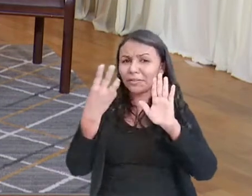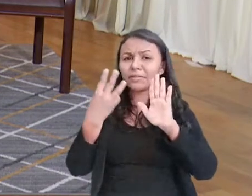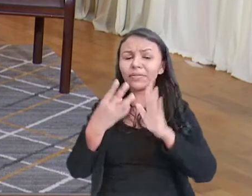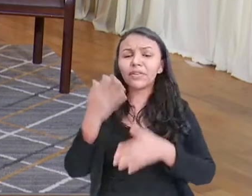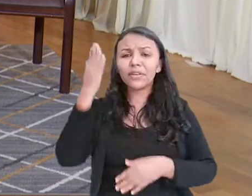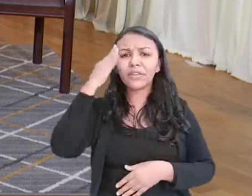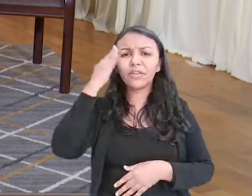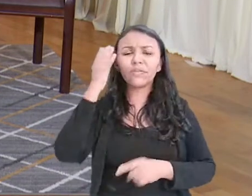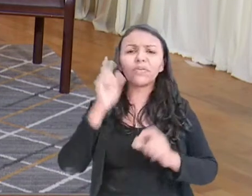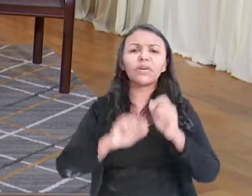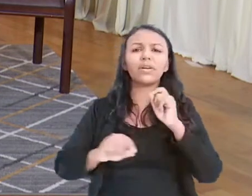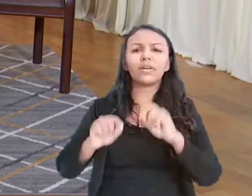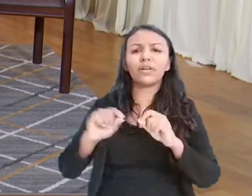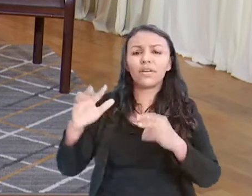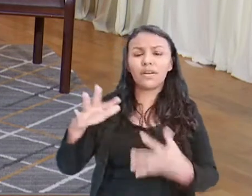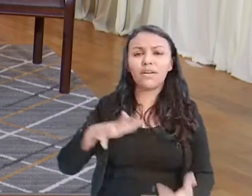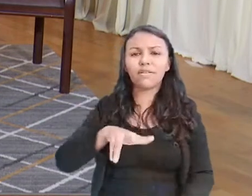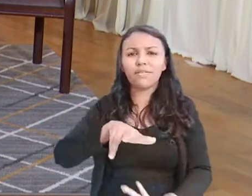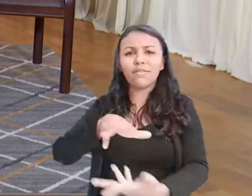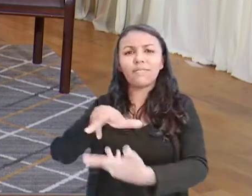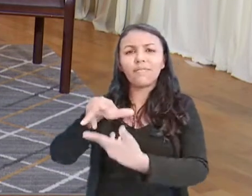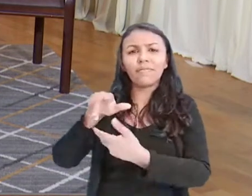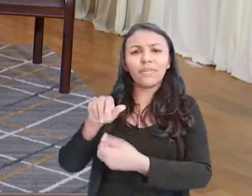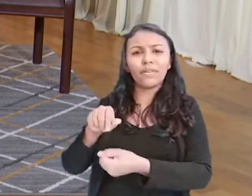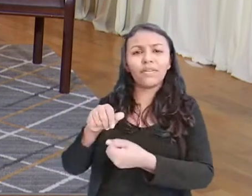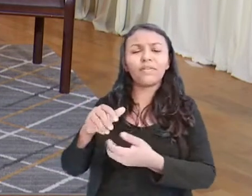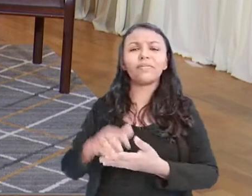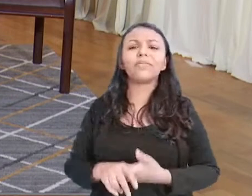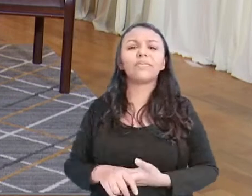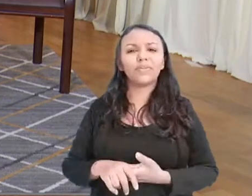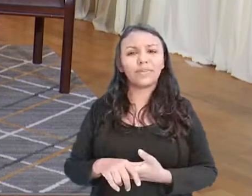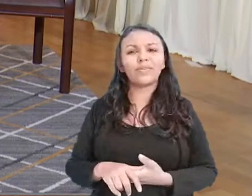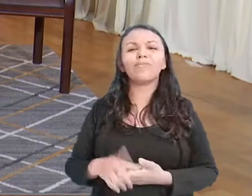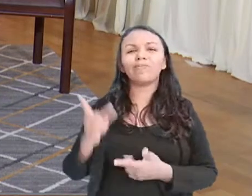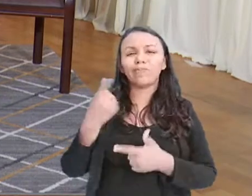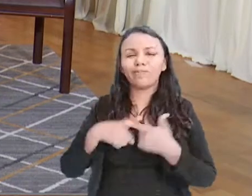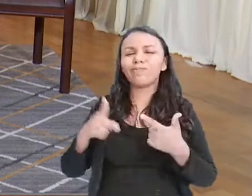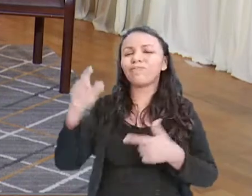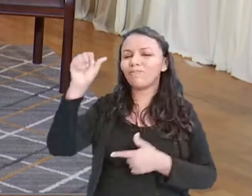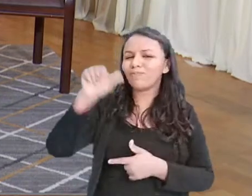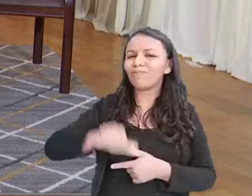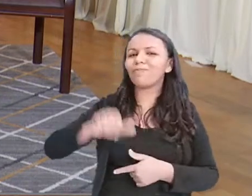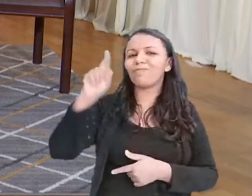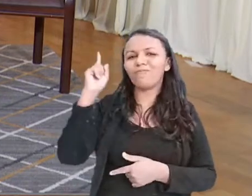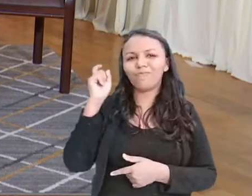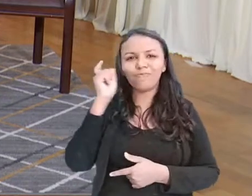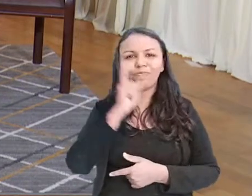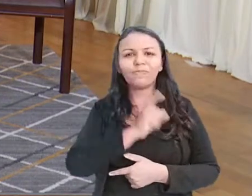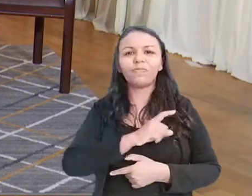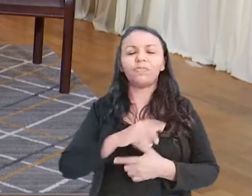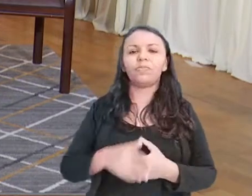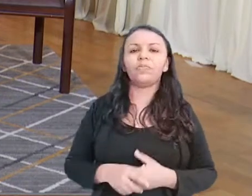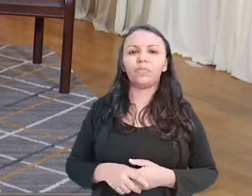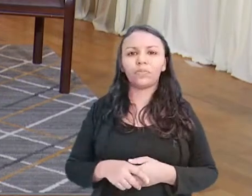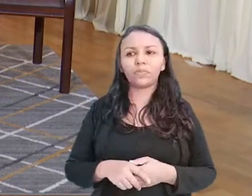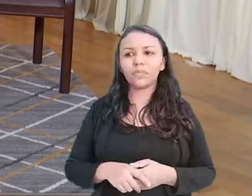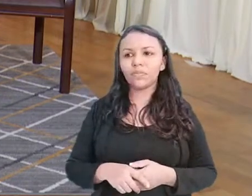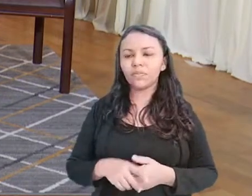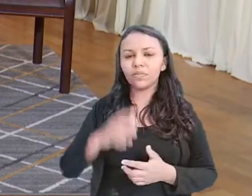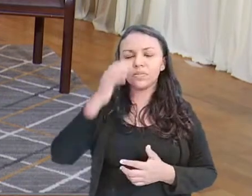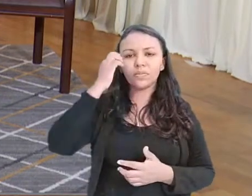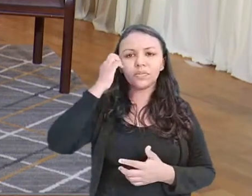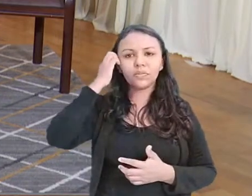estava vivendo num dos seus dias mais difíceis. Ainda que não